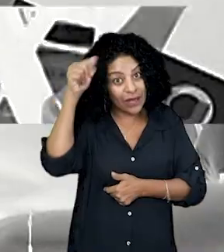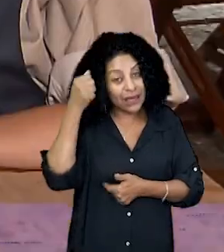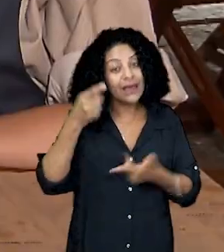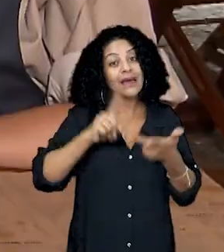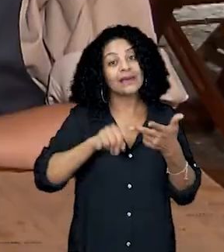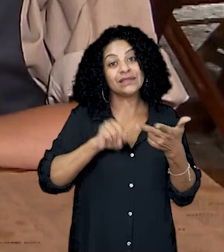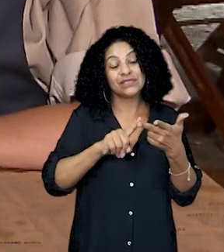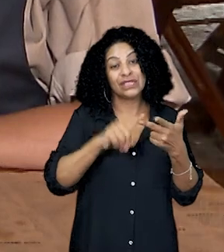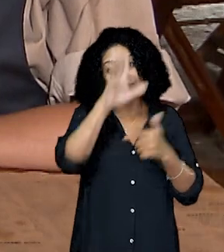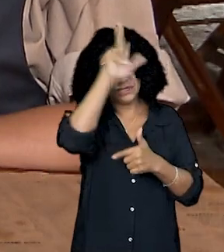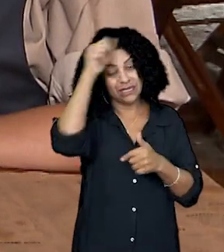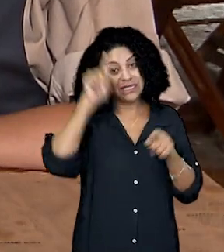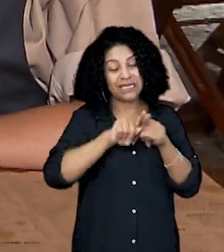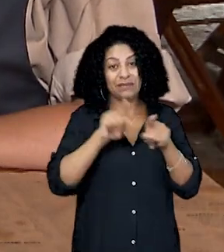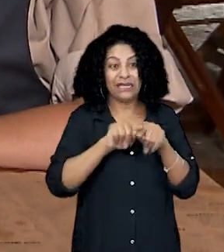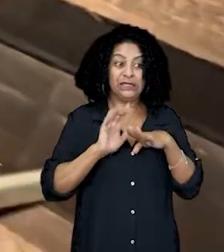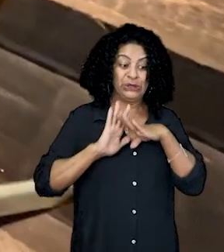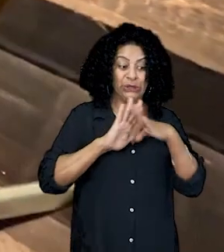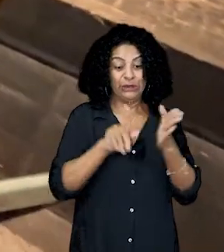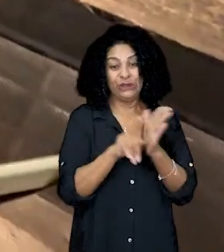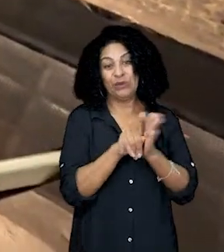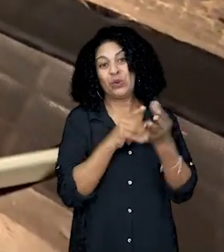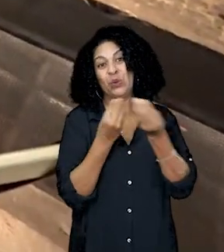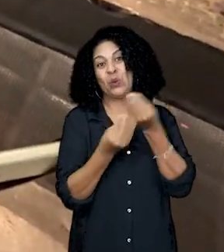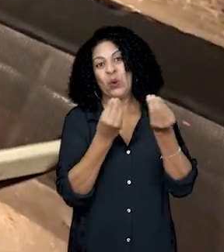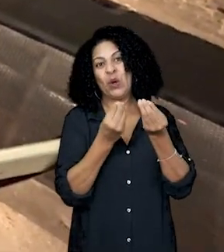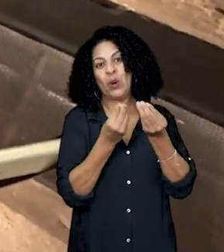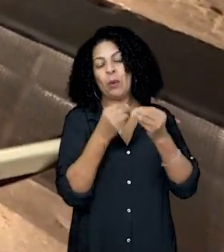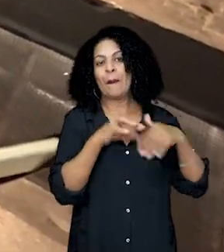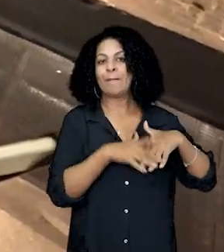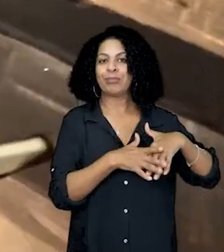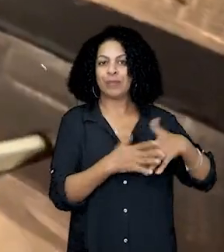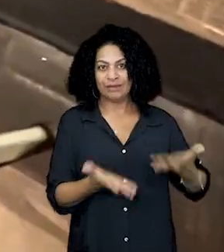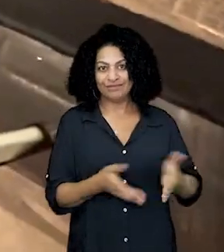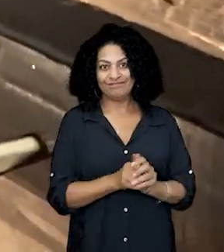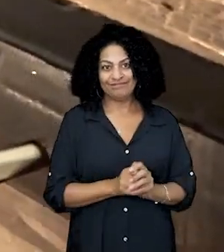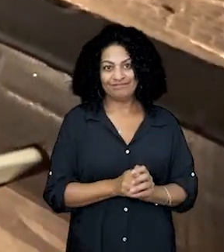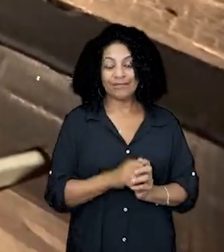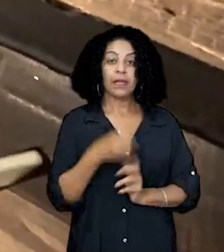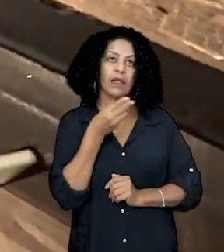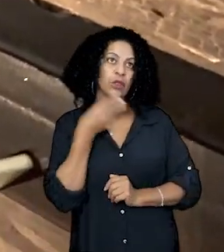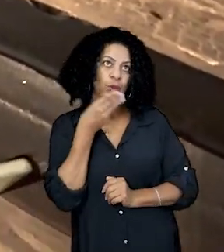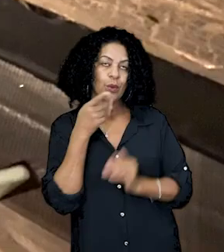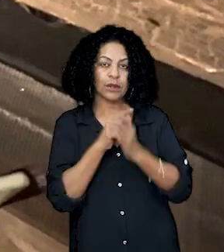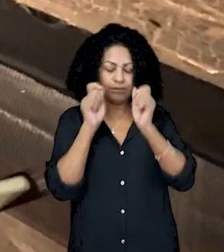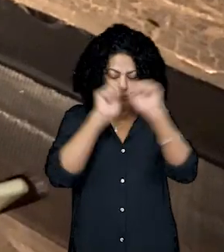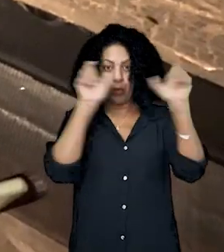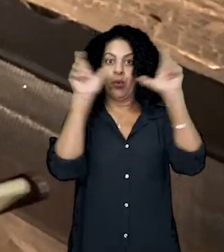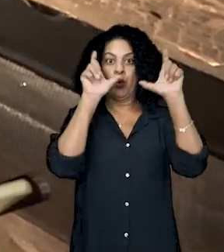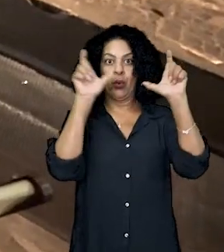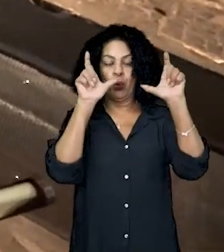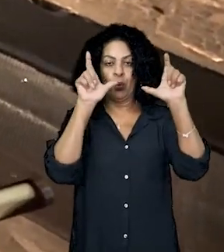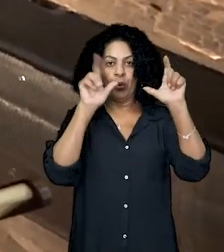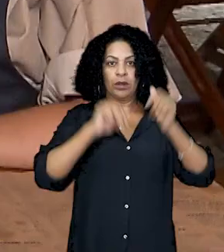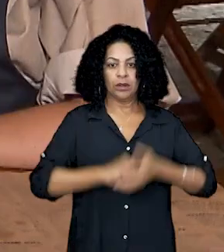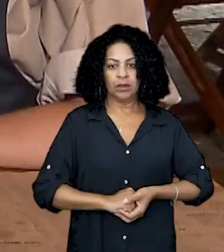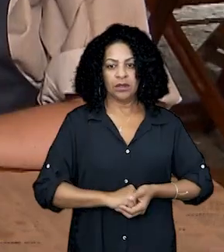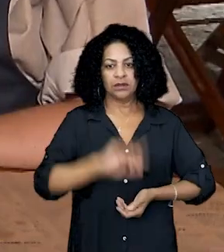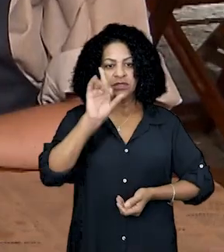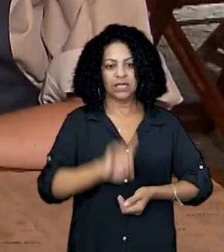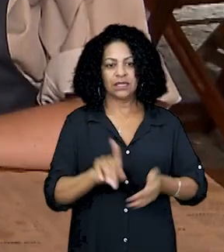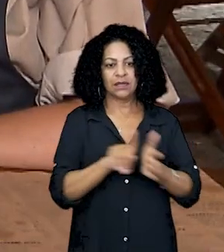refrigerante. O refrigerante ajuda bastante. É doce, aí te dá um estalo. Hoje em dia eu tenho uma dieta um pouquinho